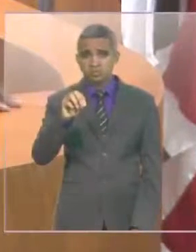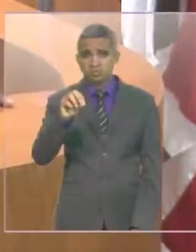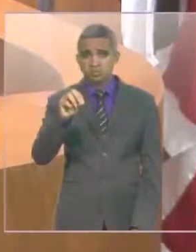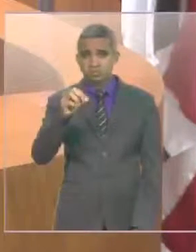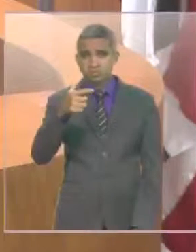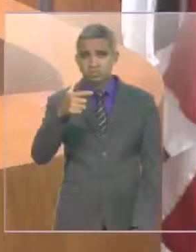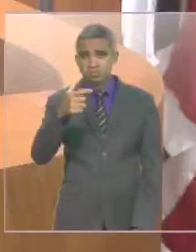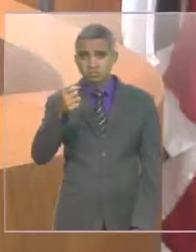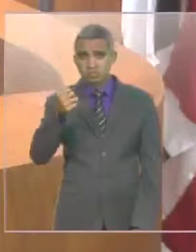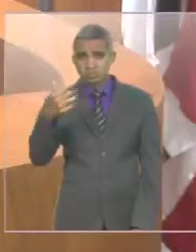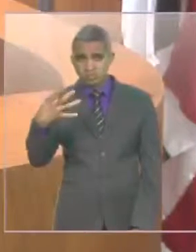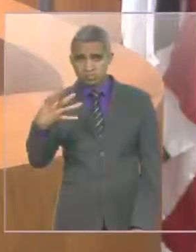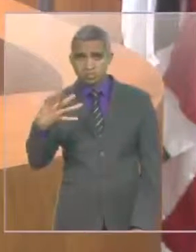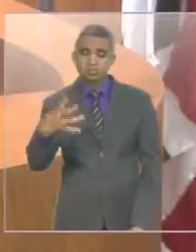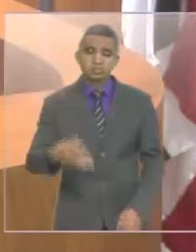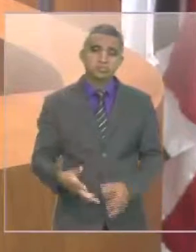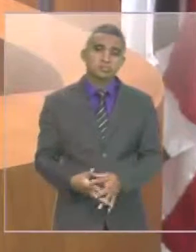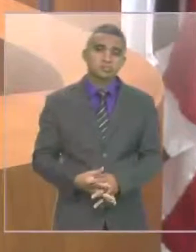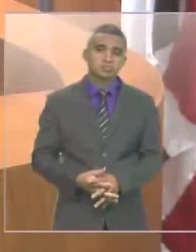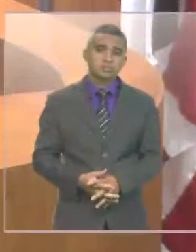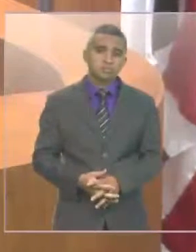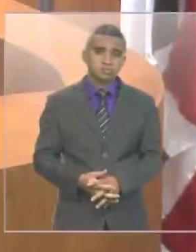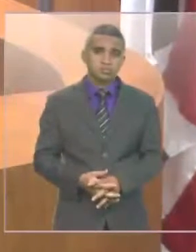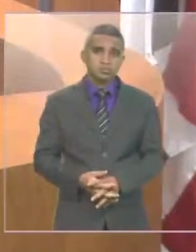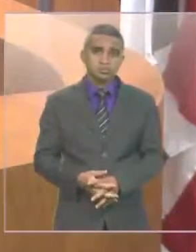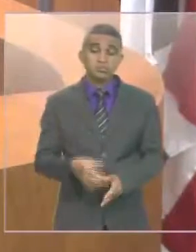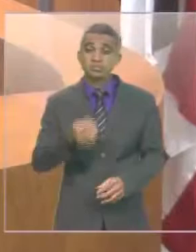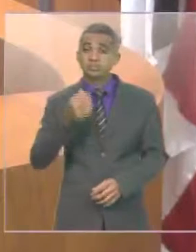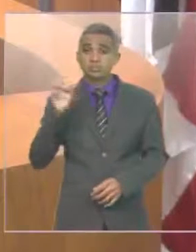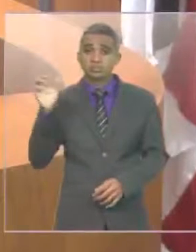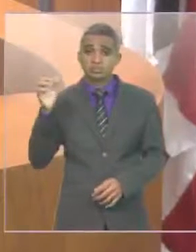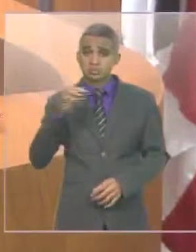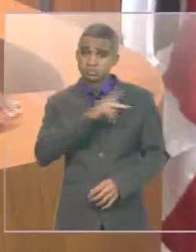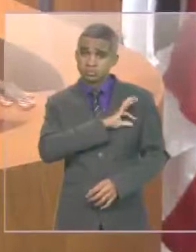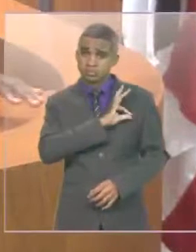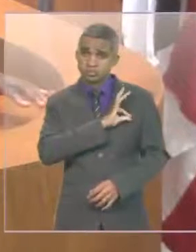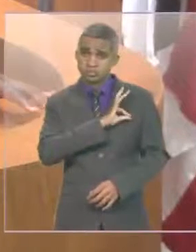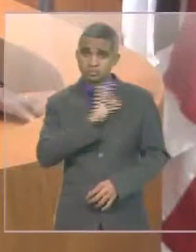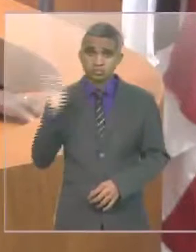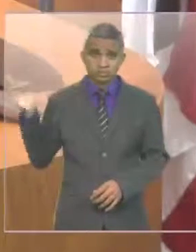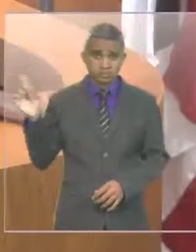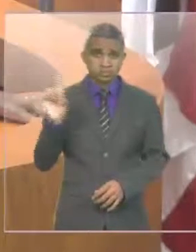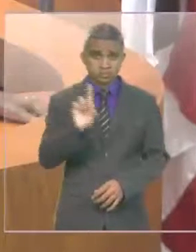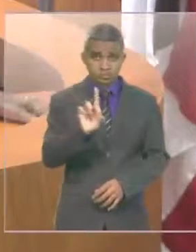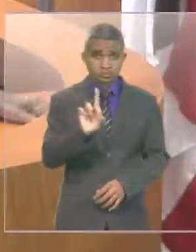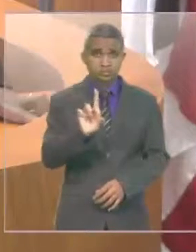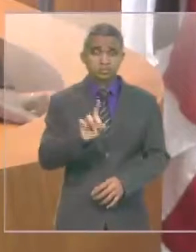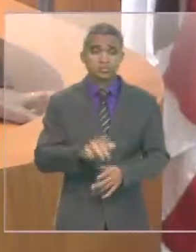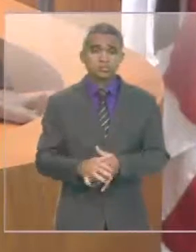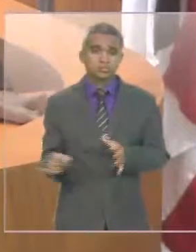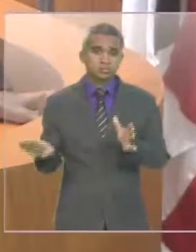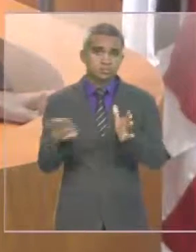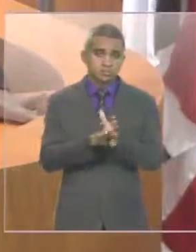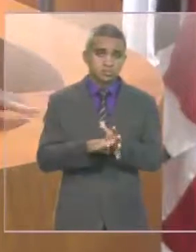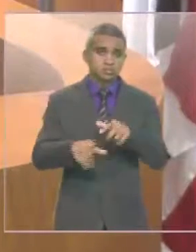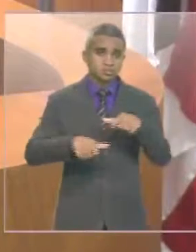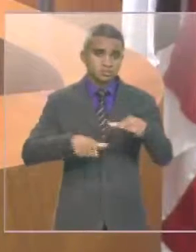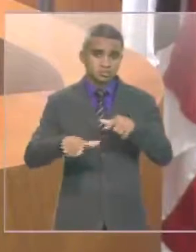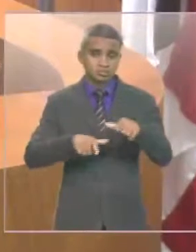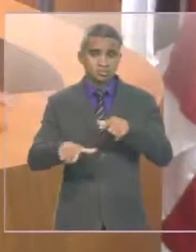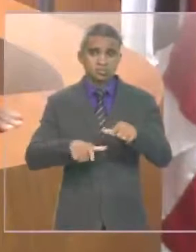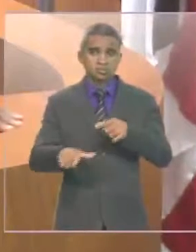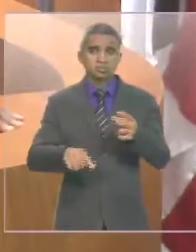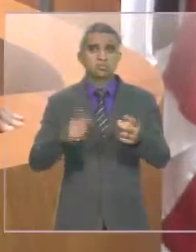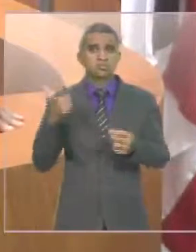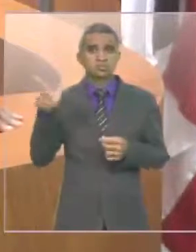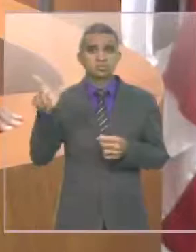chegaram para preparar seu serviço o soldado eraldo barra 14 também o soldado que eu não vou